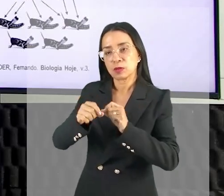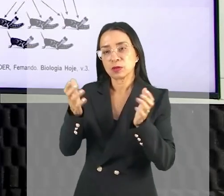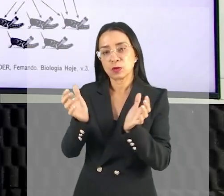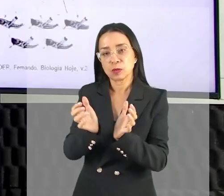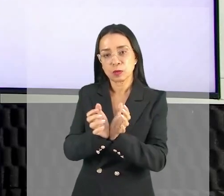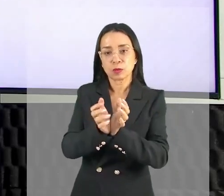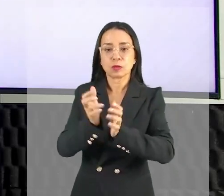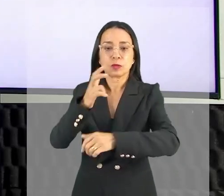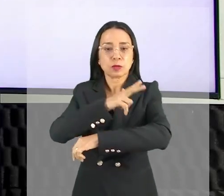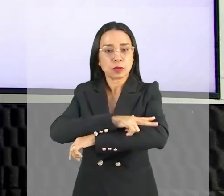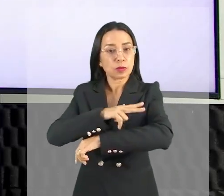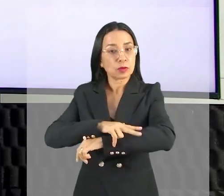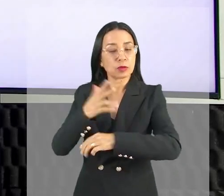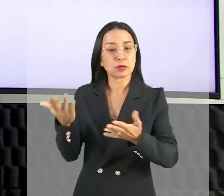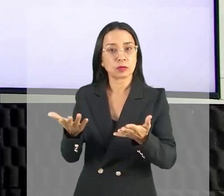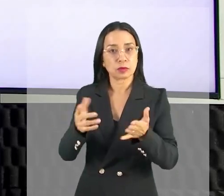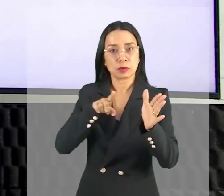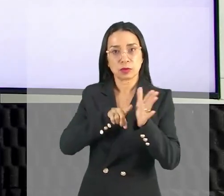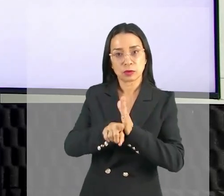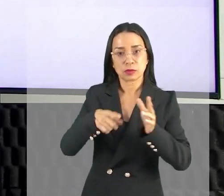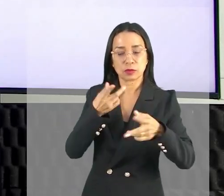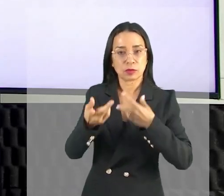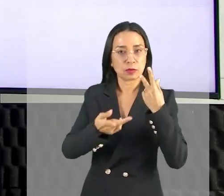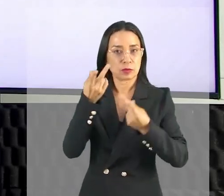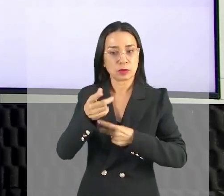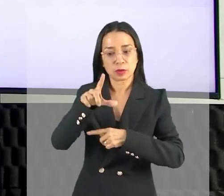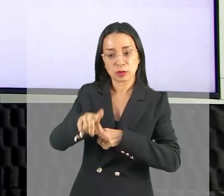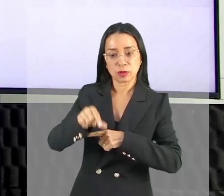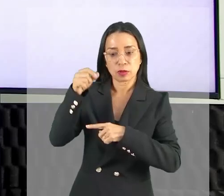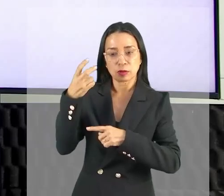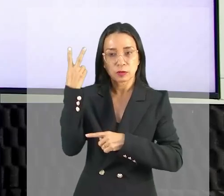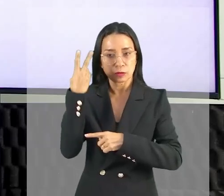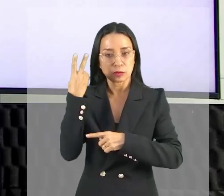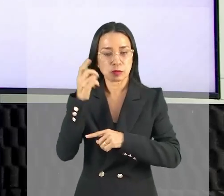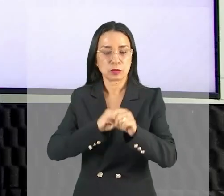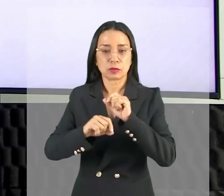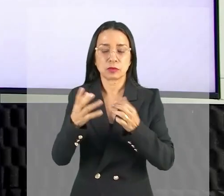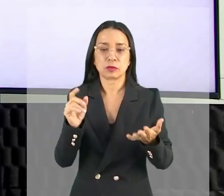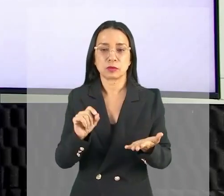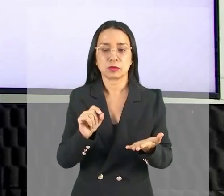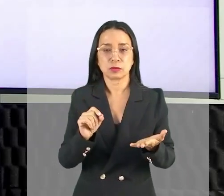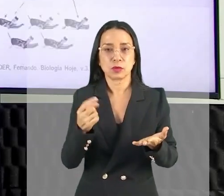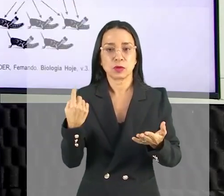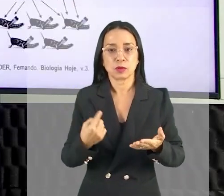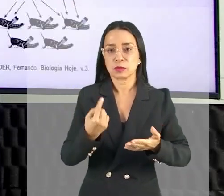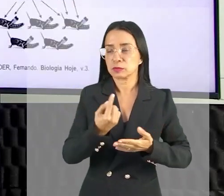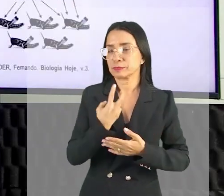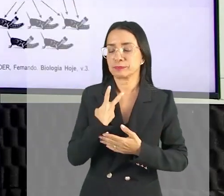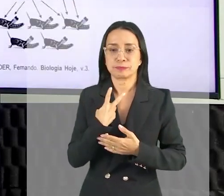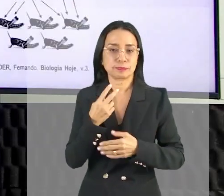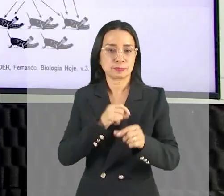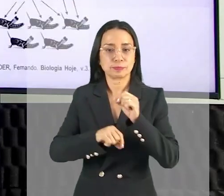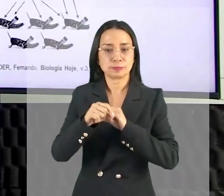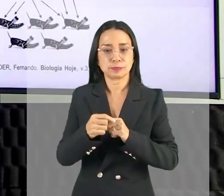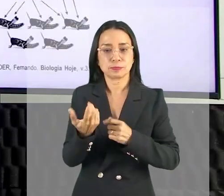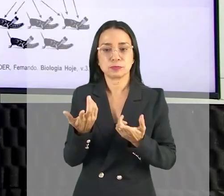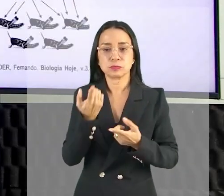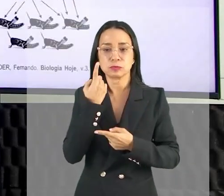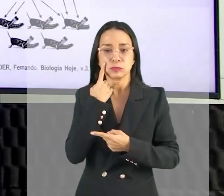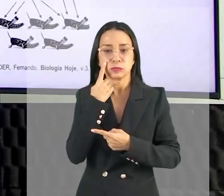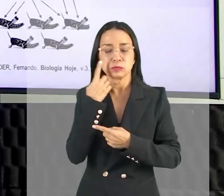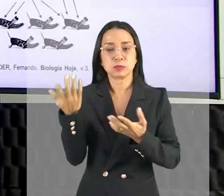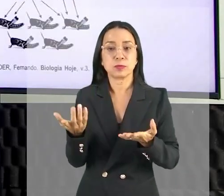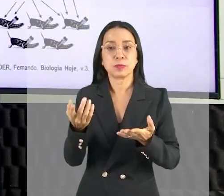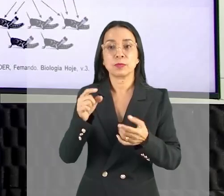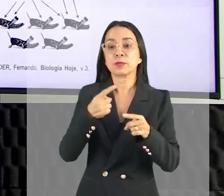população. Embora a questão esteja falando de seleção natural, né, a gente não pode desconsiderar, porque